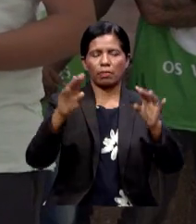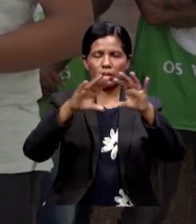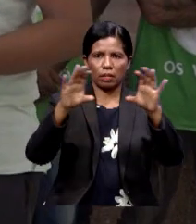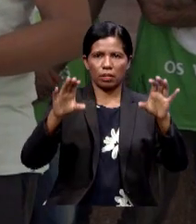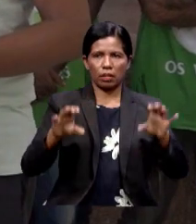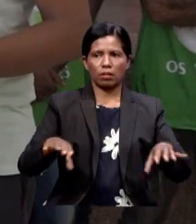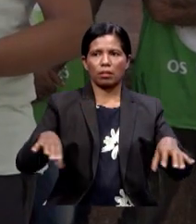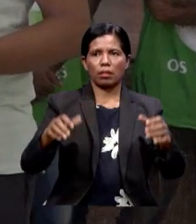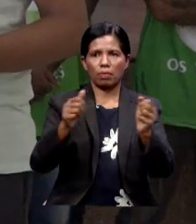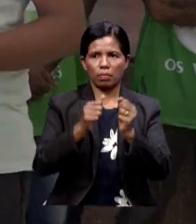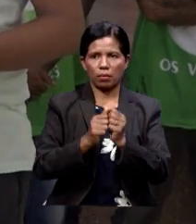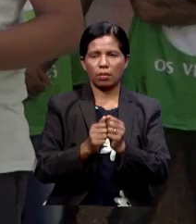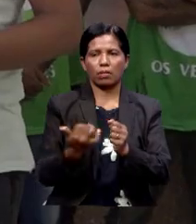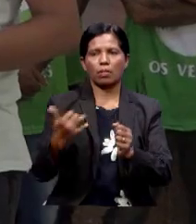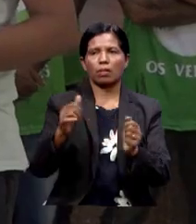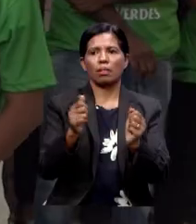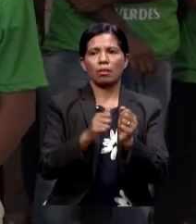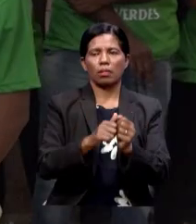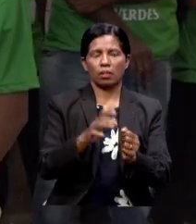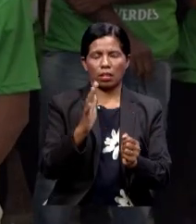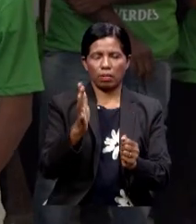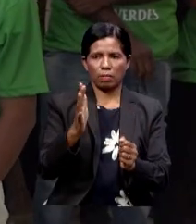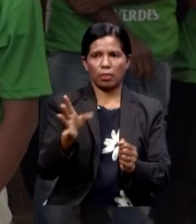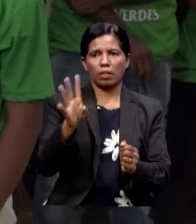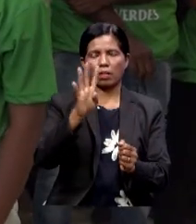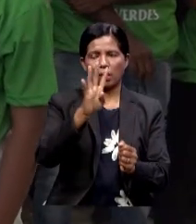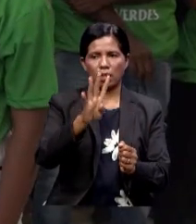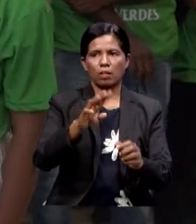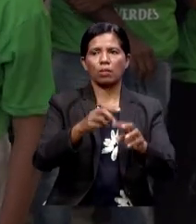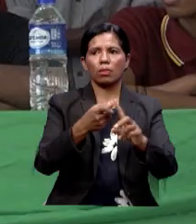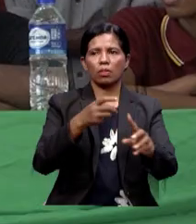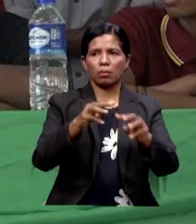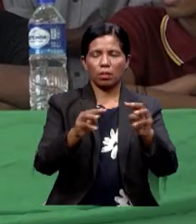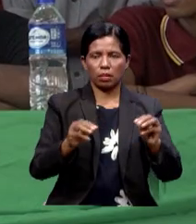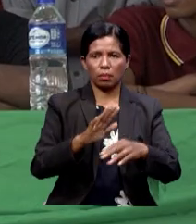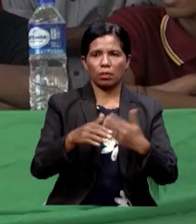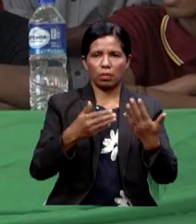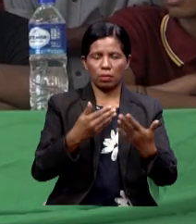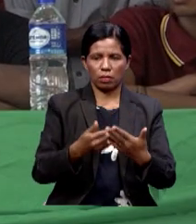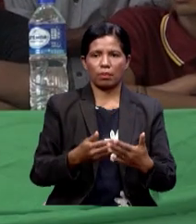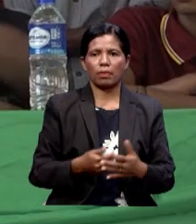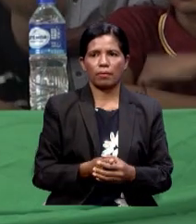para colaboradores Sira Ramuto Limanolo Resenhat, o seu município, Roto e a território nacional.